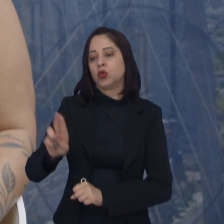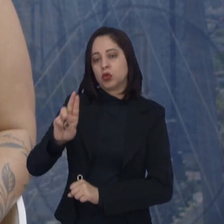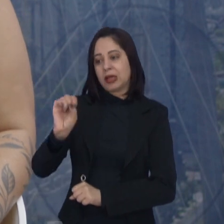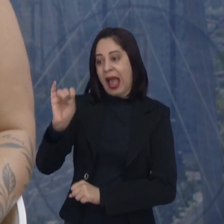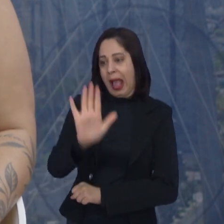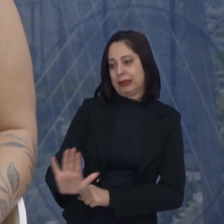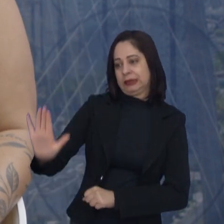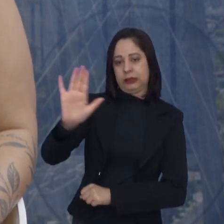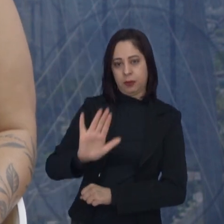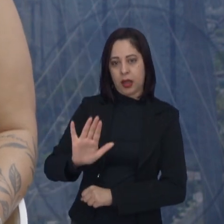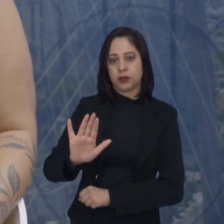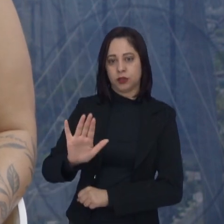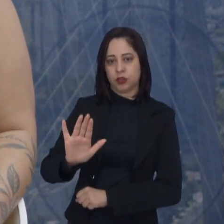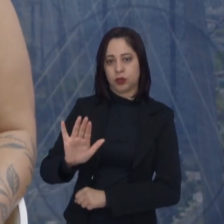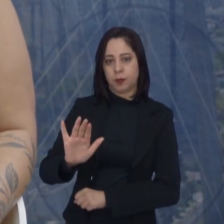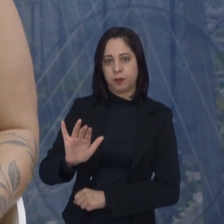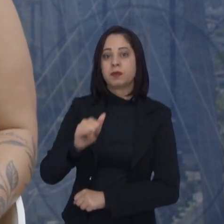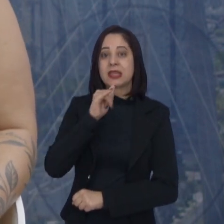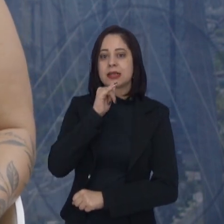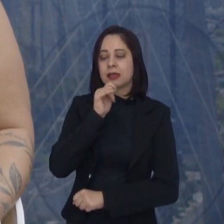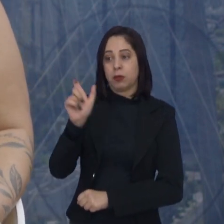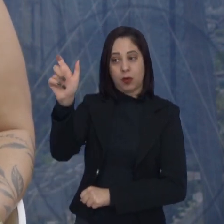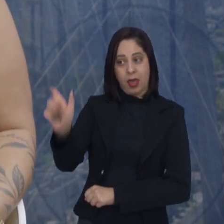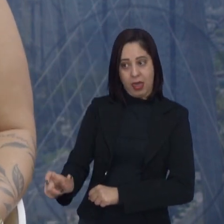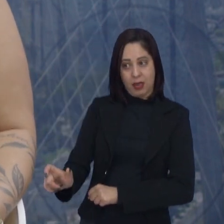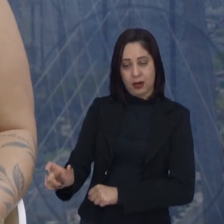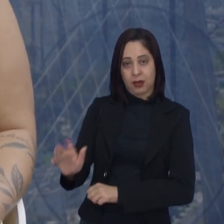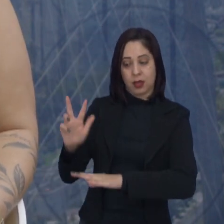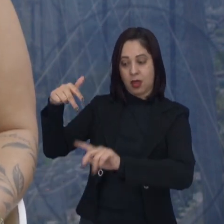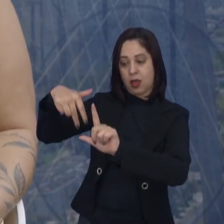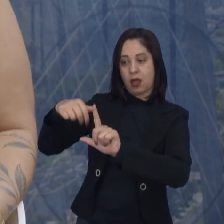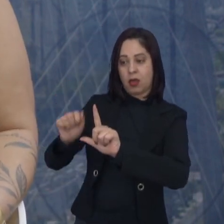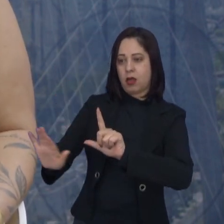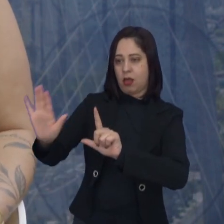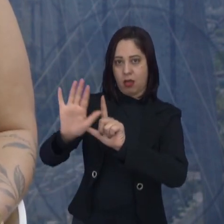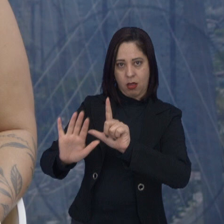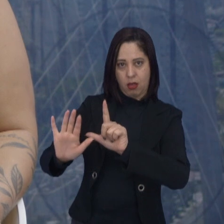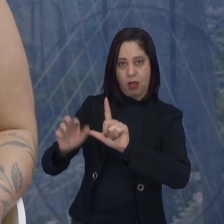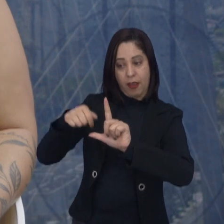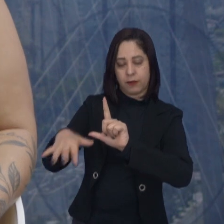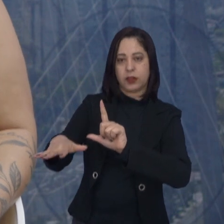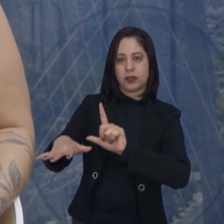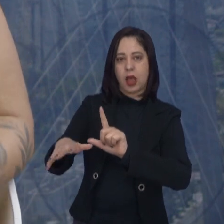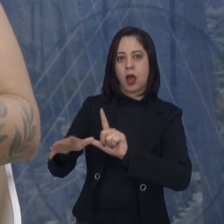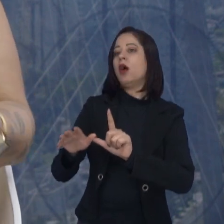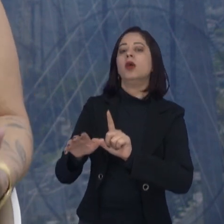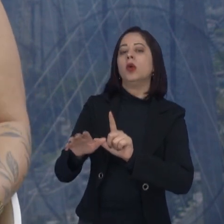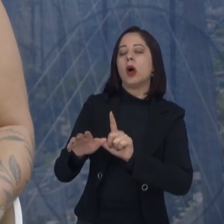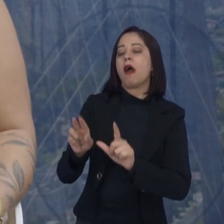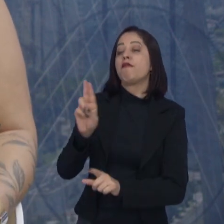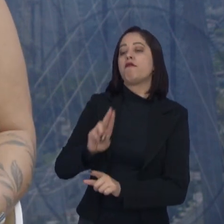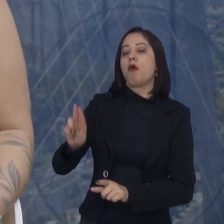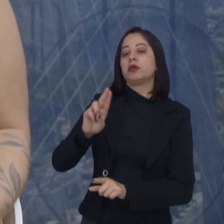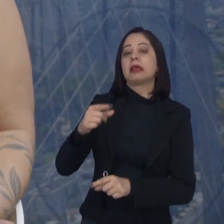Então, ela pode usar uma imagem que foi contratada, ela vai usar isso por quanto tempo, aquele produto que ela testou, né? E se daqui 6 meses